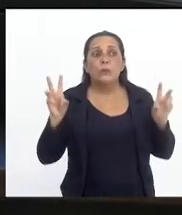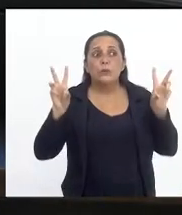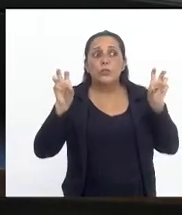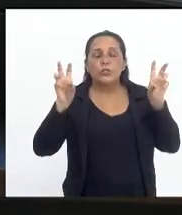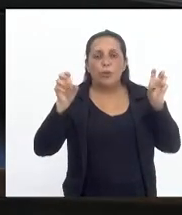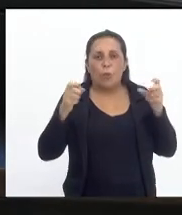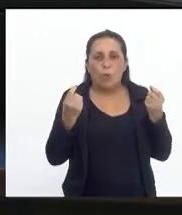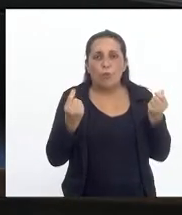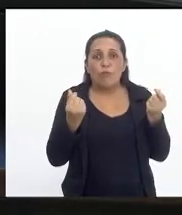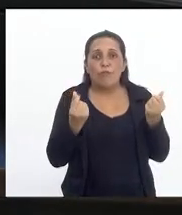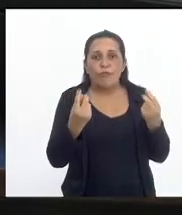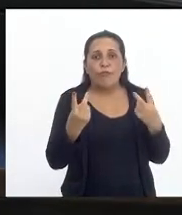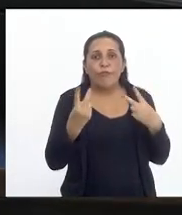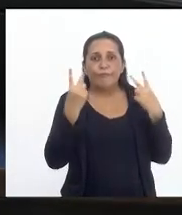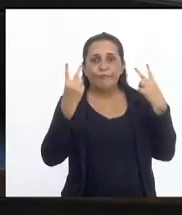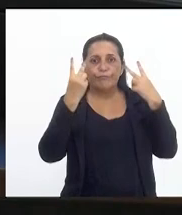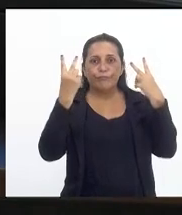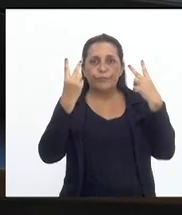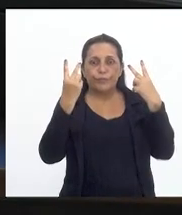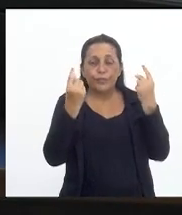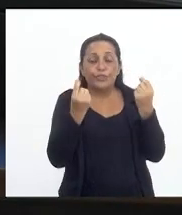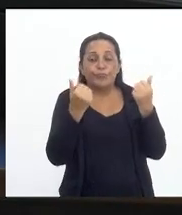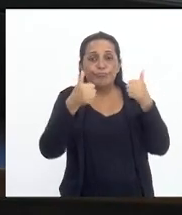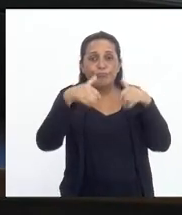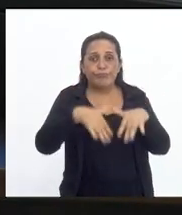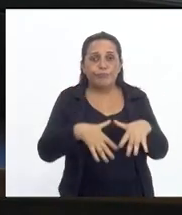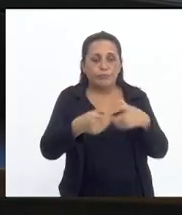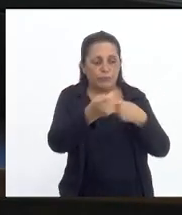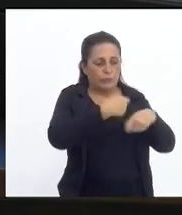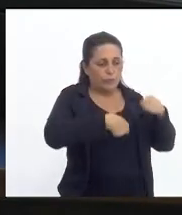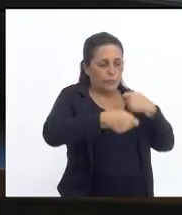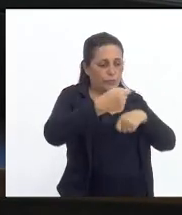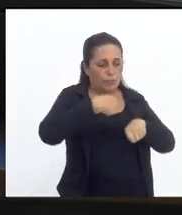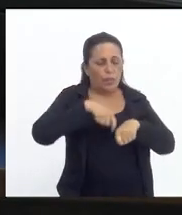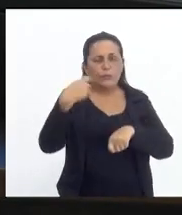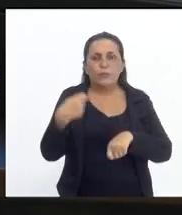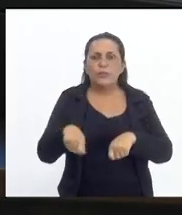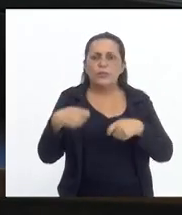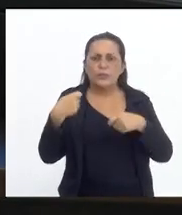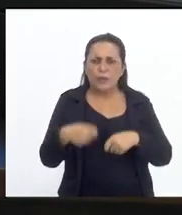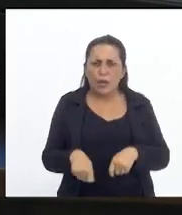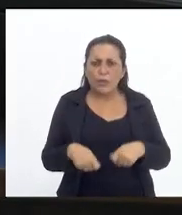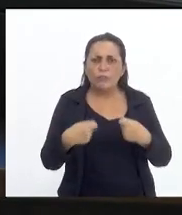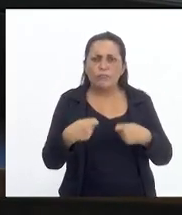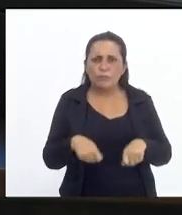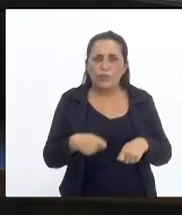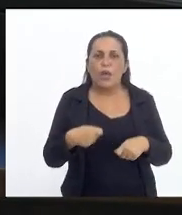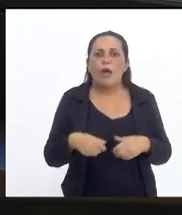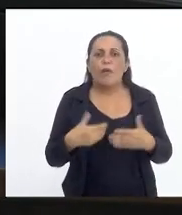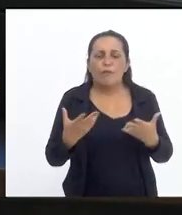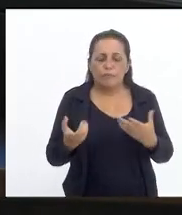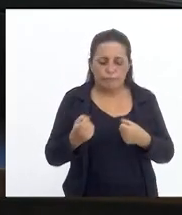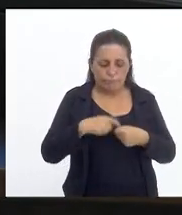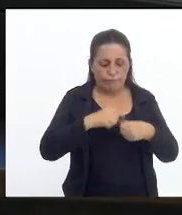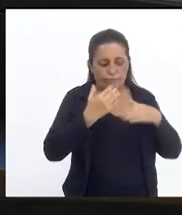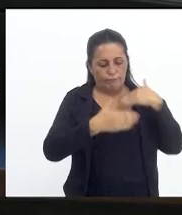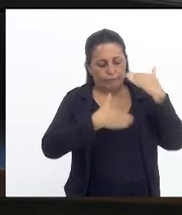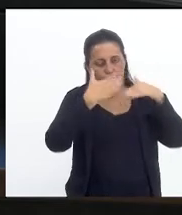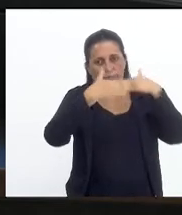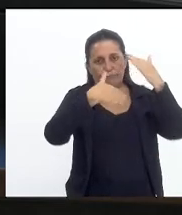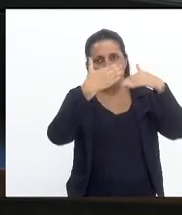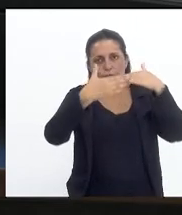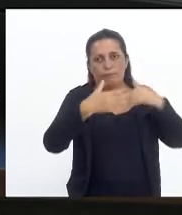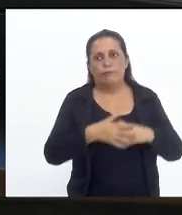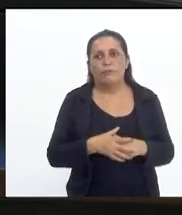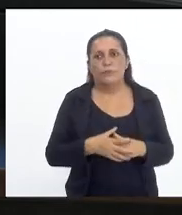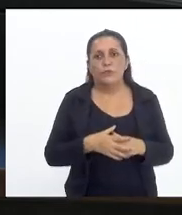com relação às despesas de Capital que são os investimentos necessários para que a gente possa retomar o desenvolvimento então